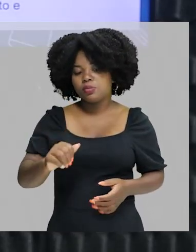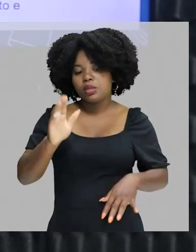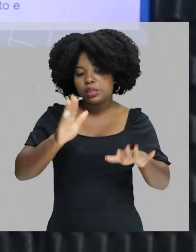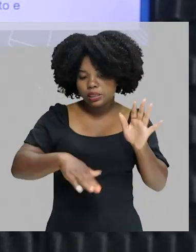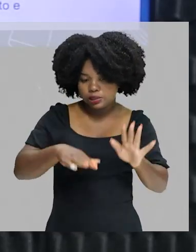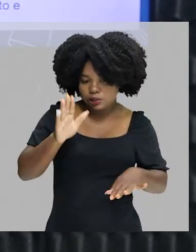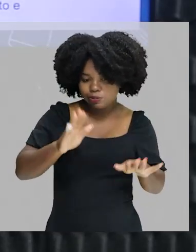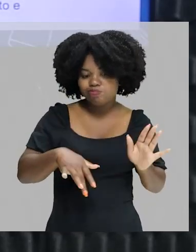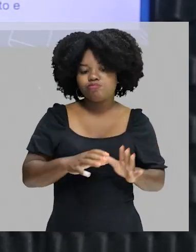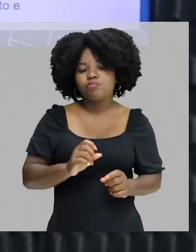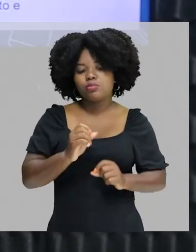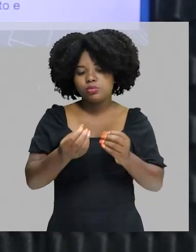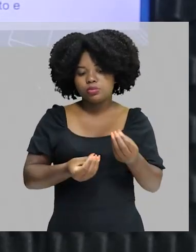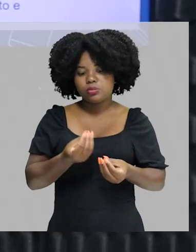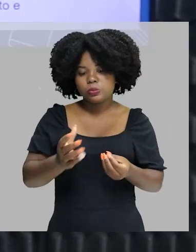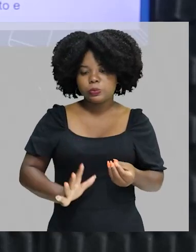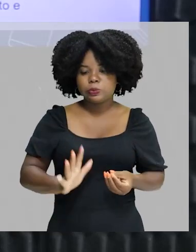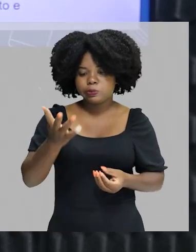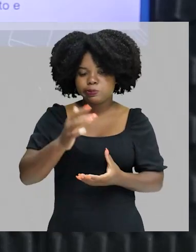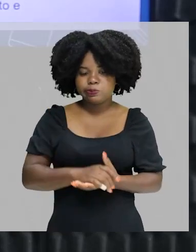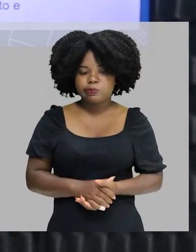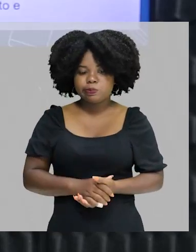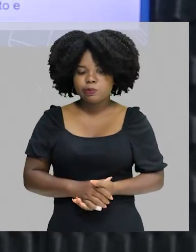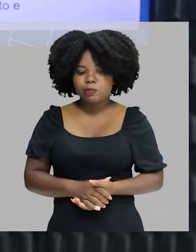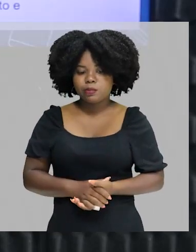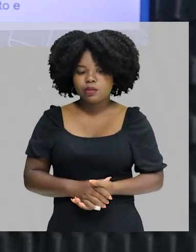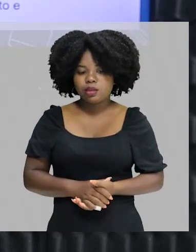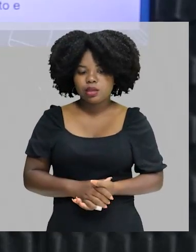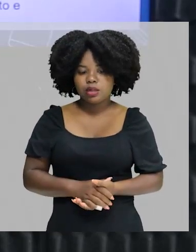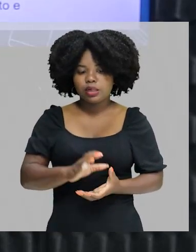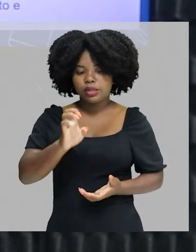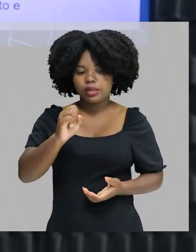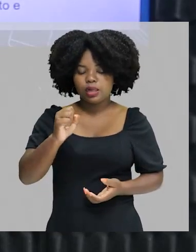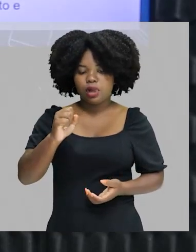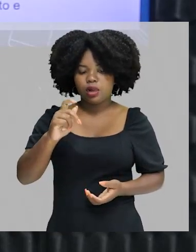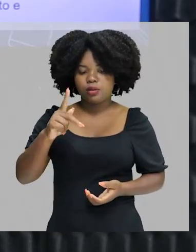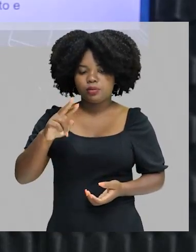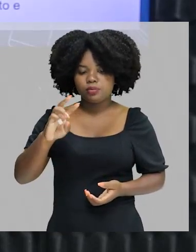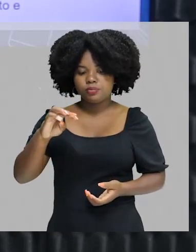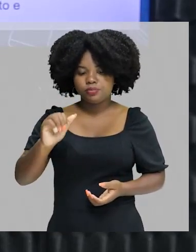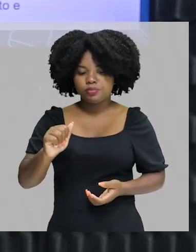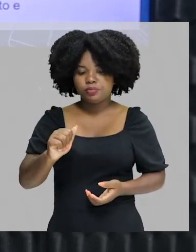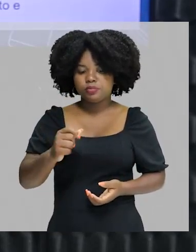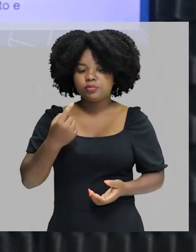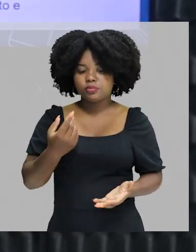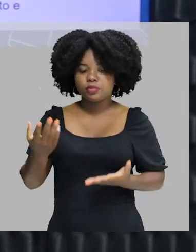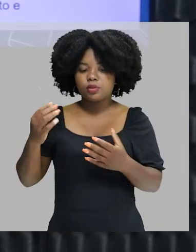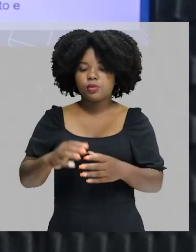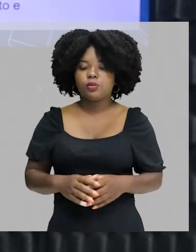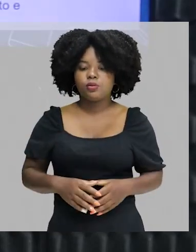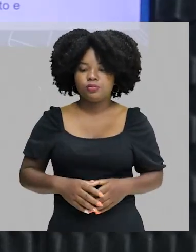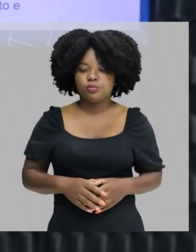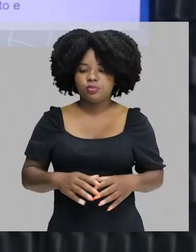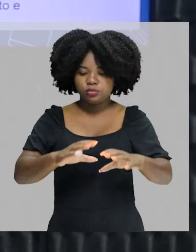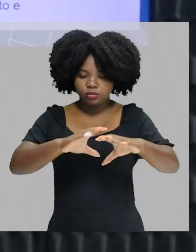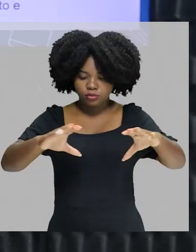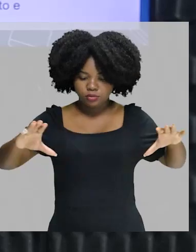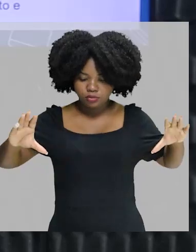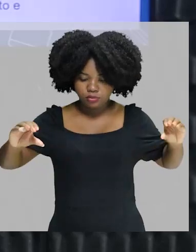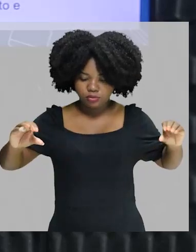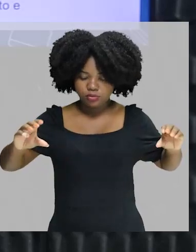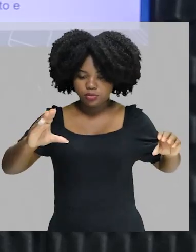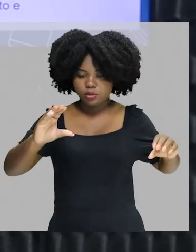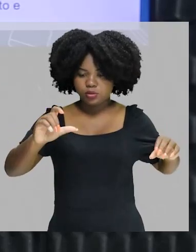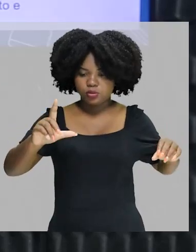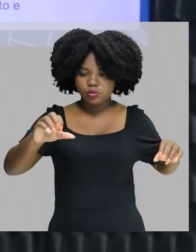que ocorre a reação. Então, no caso das espumas, nós vamos ter a formação dos